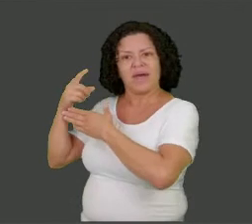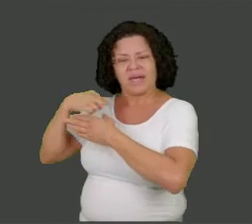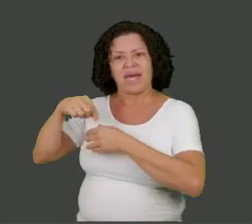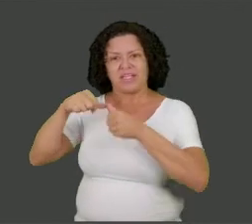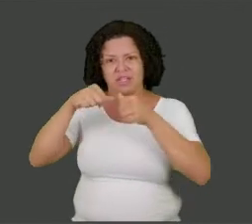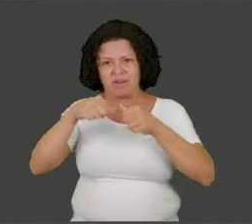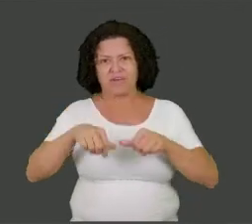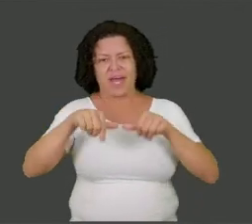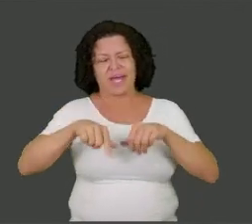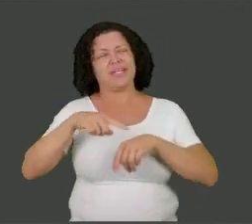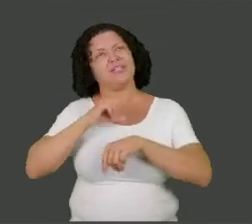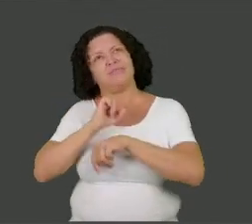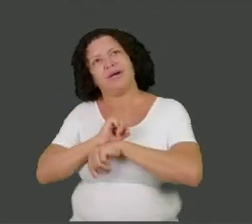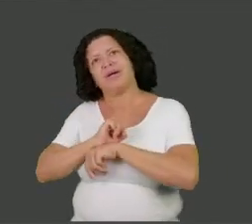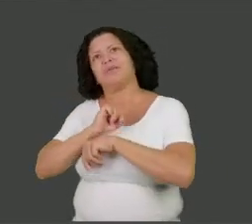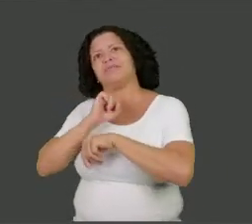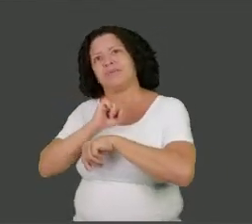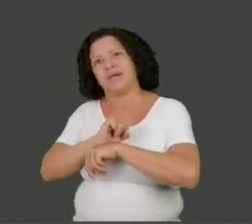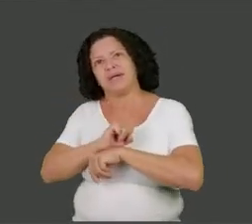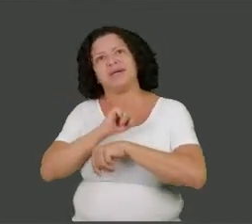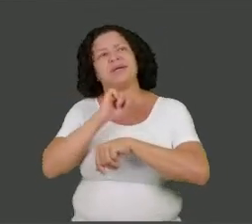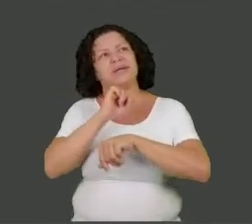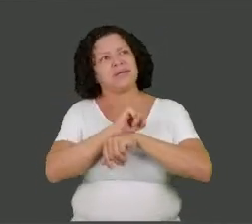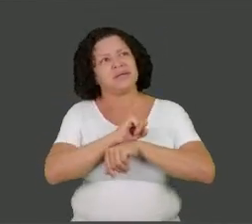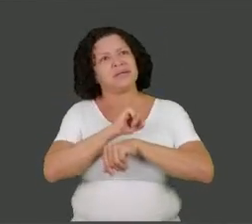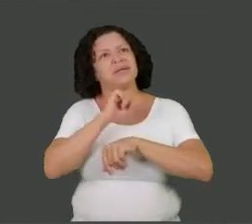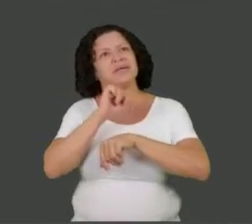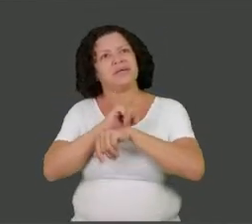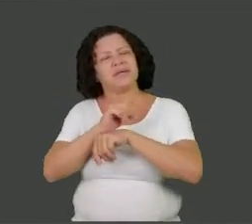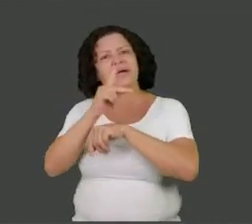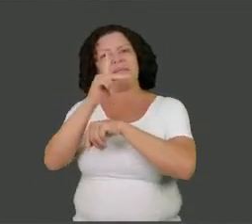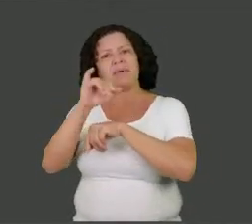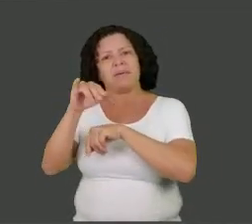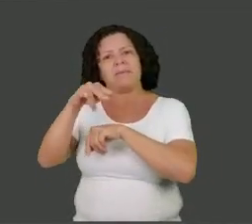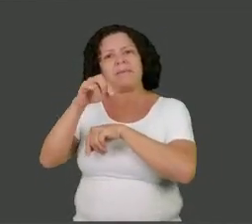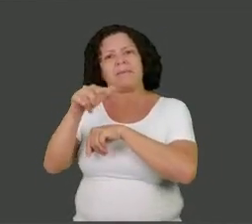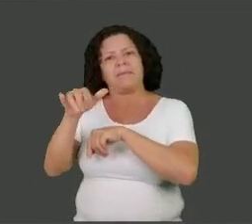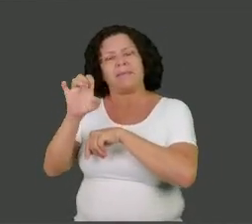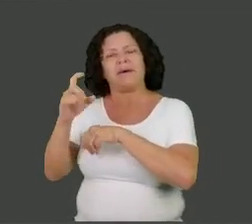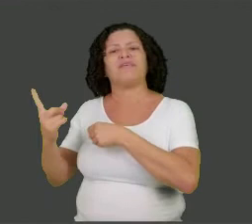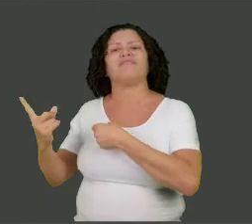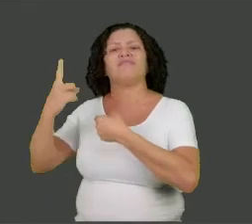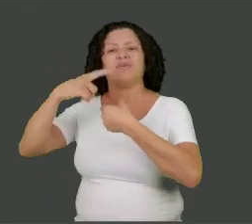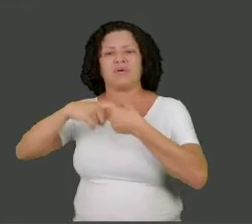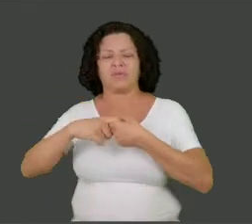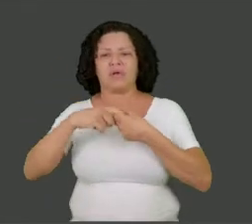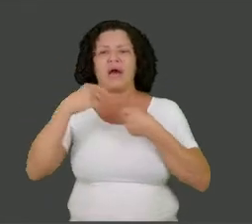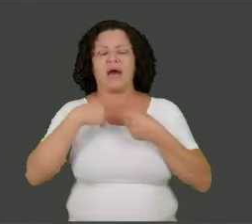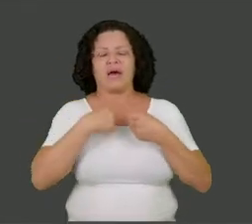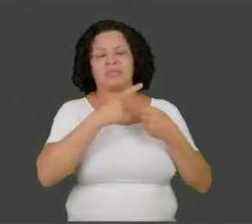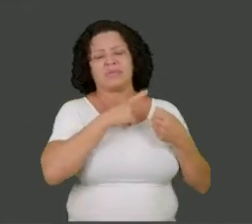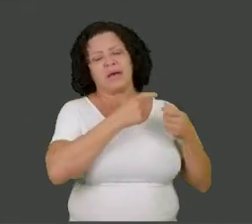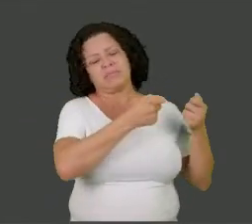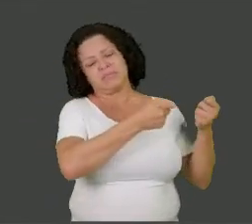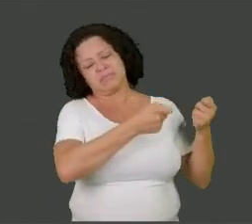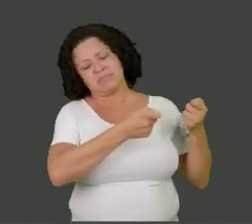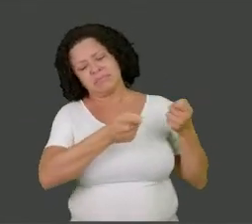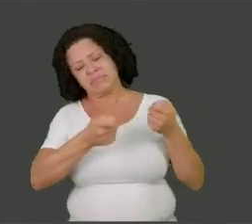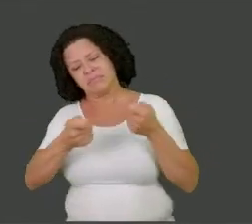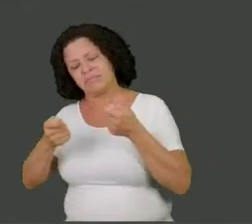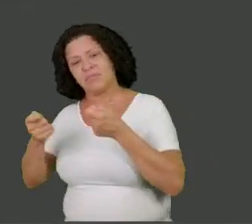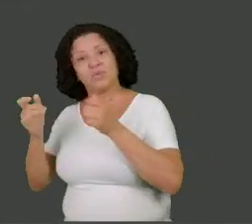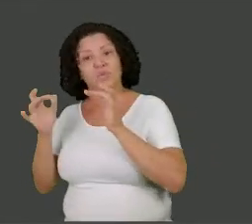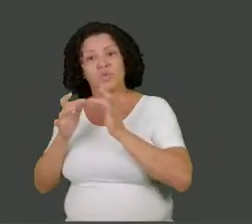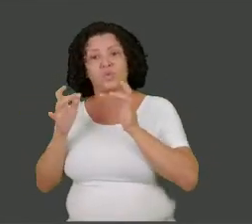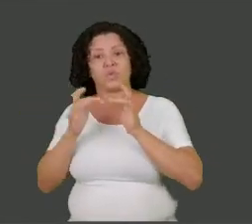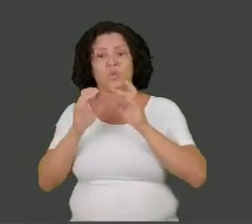aqui ficamos esperando os nossos entes voltarem, né, de uma viagem, nós passávamos aquele período sem